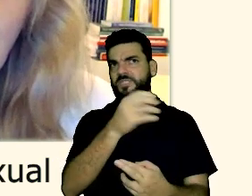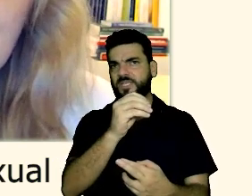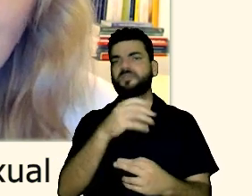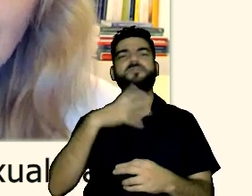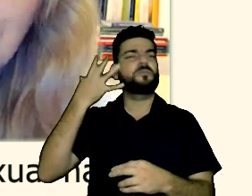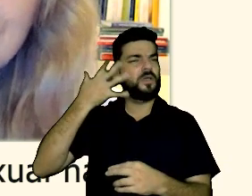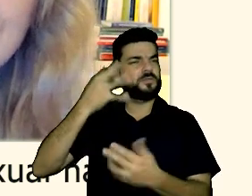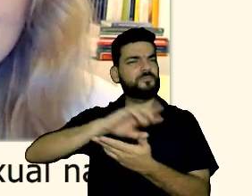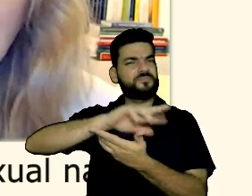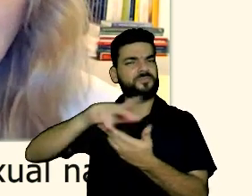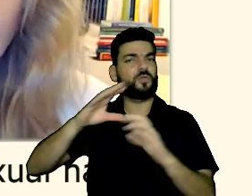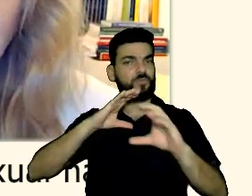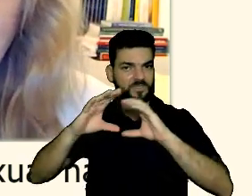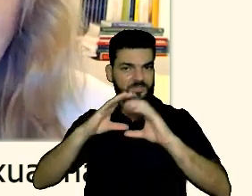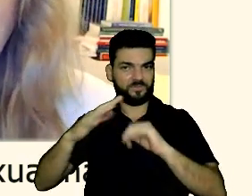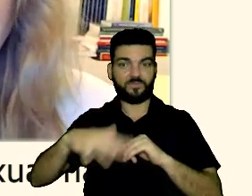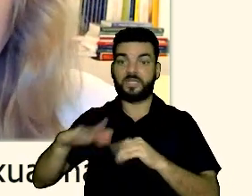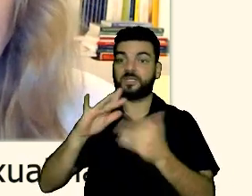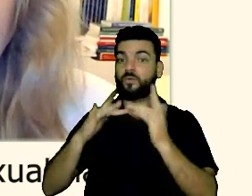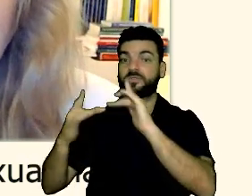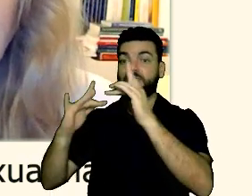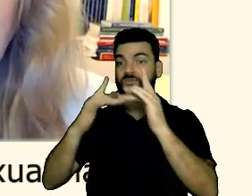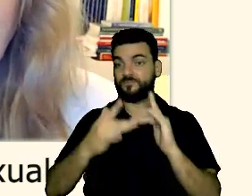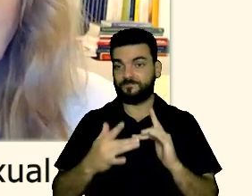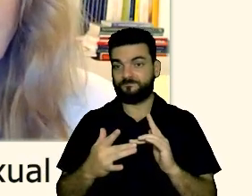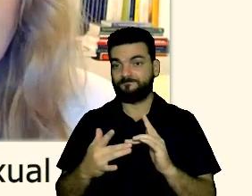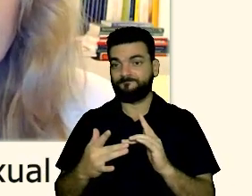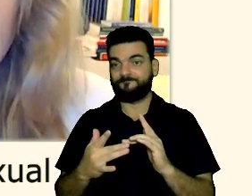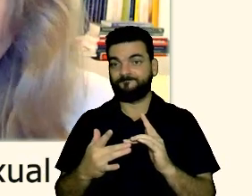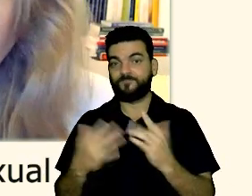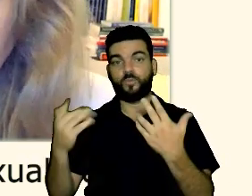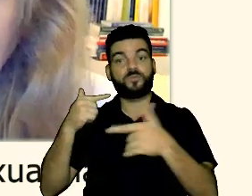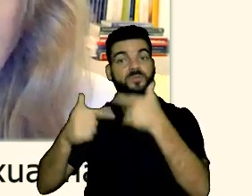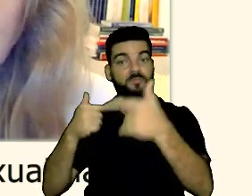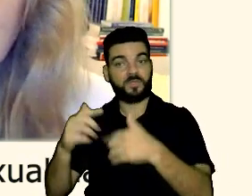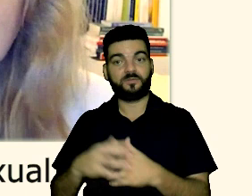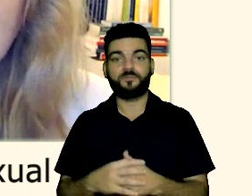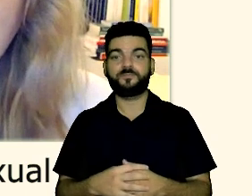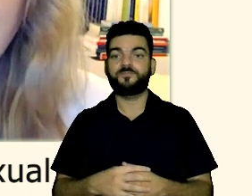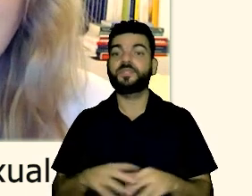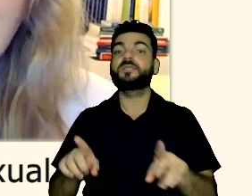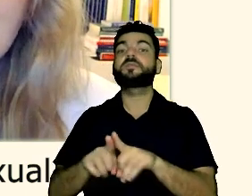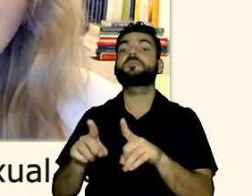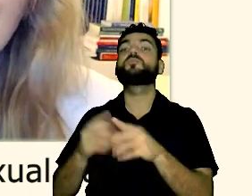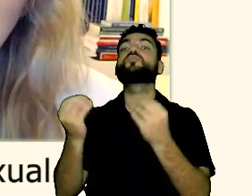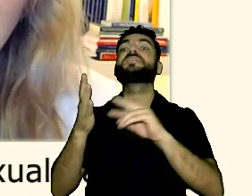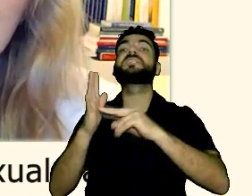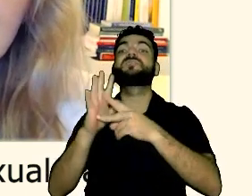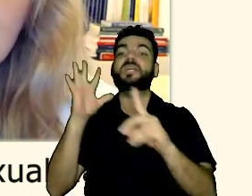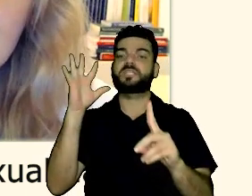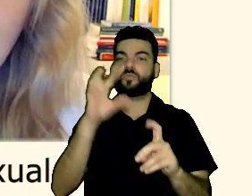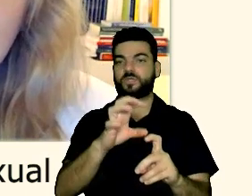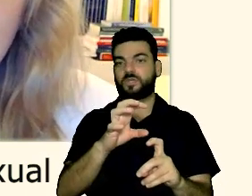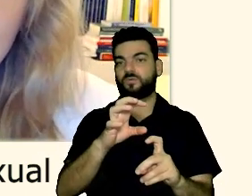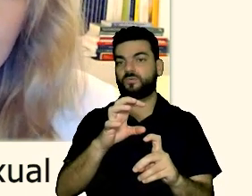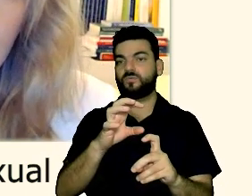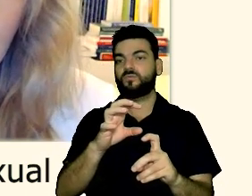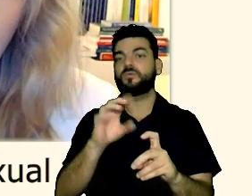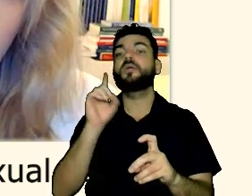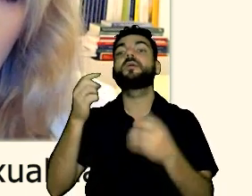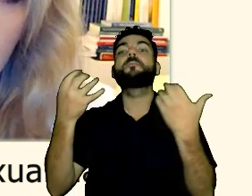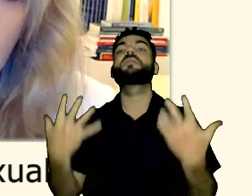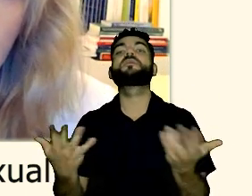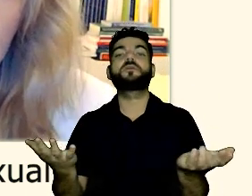que foram um encontro de treinamento, e é importante porque foram 10 encontros, né? Um ciclo de debate da comunicação